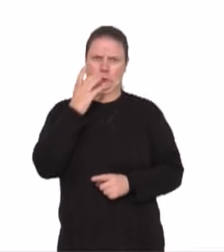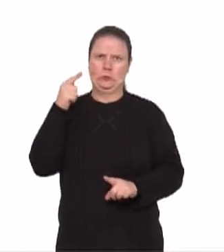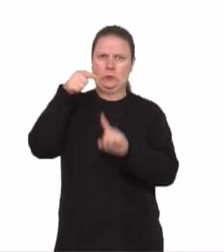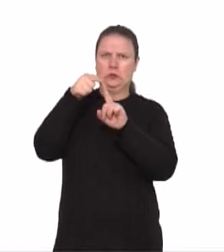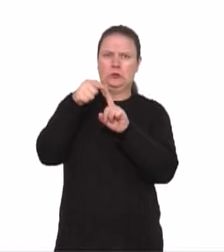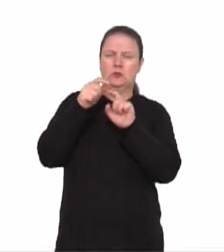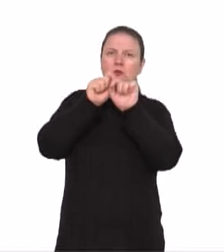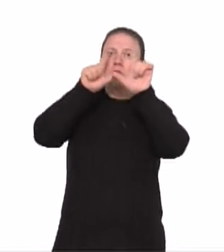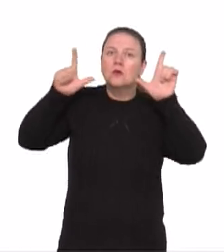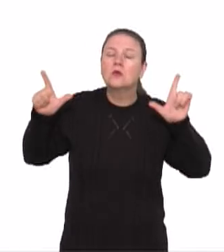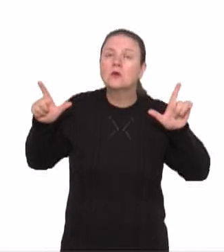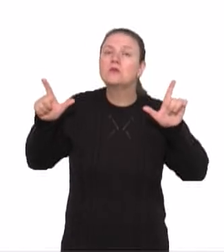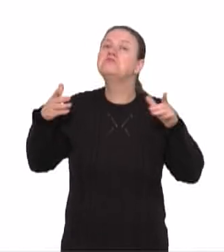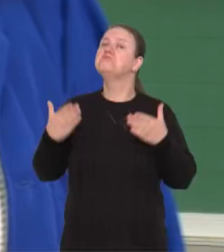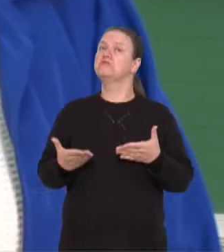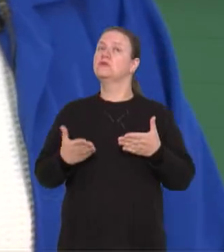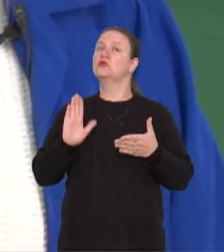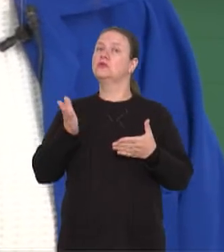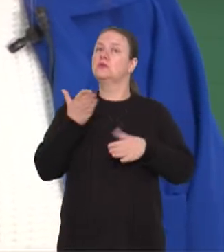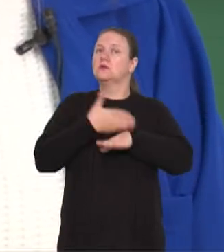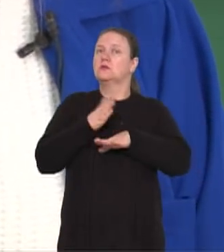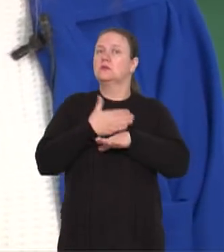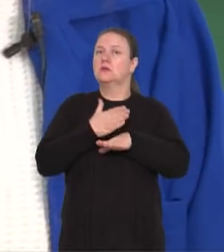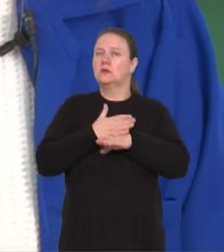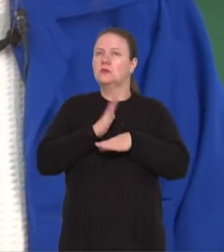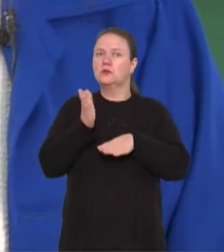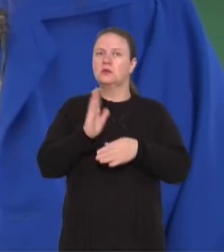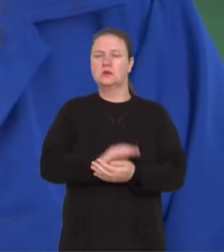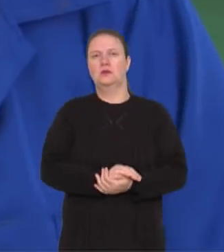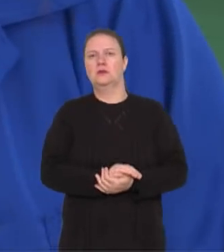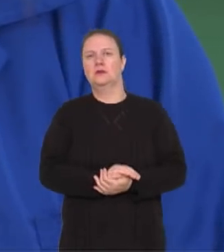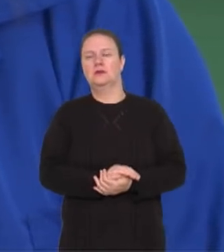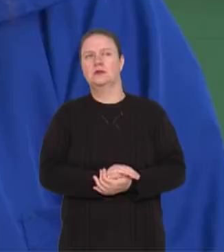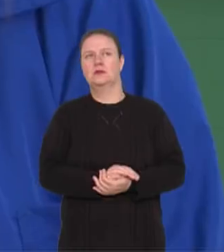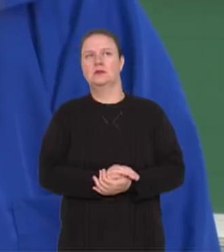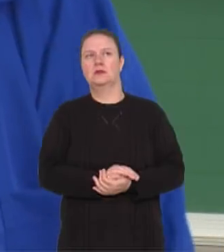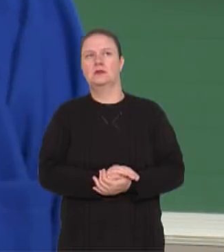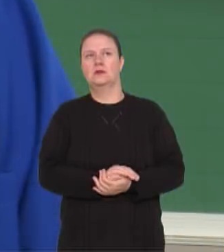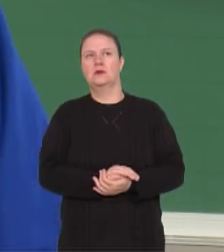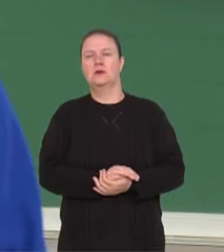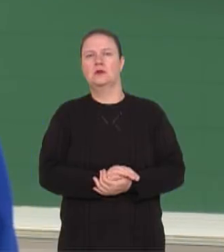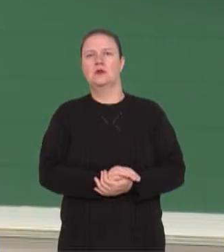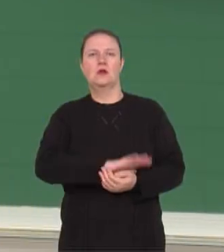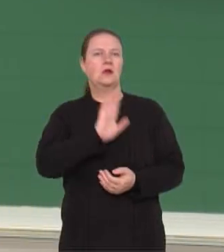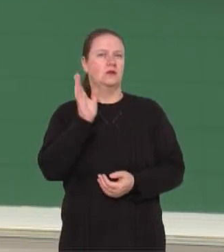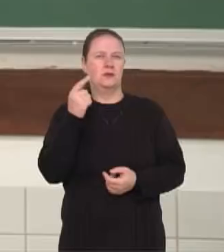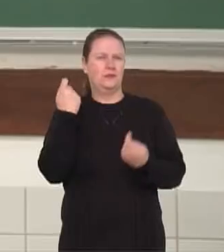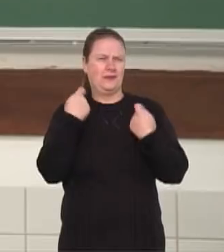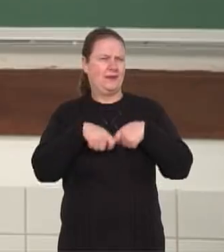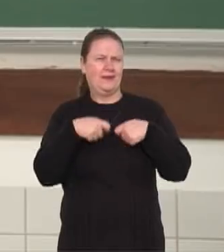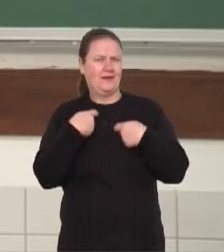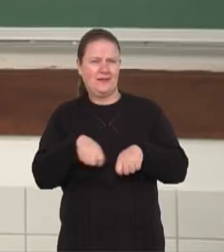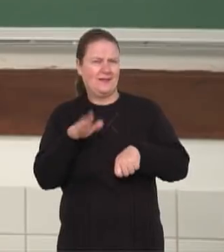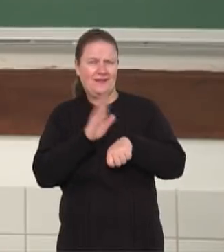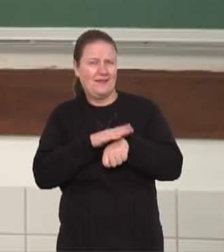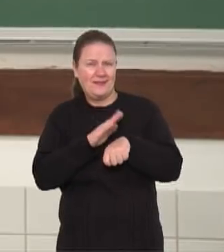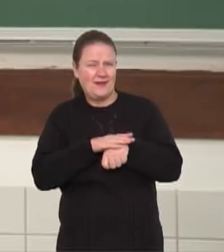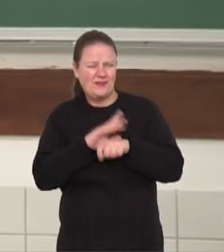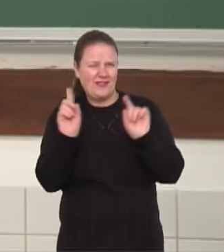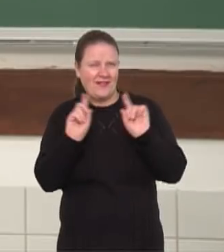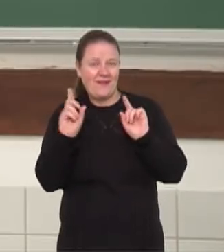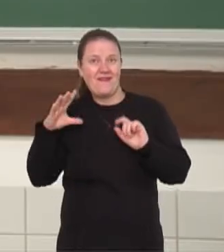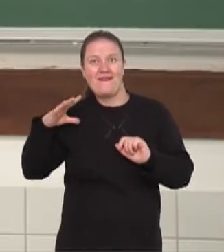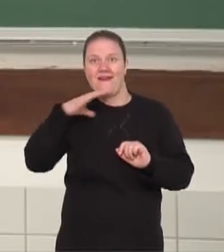e clareza. Já fizemos esse exercício? Né? Então, esse não precisa de destinar um tempo para